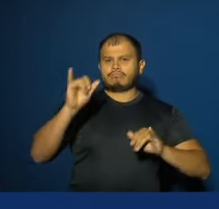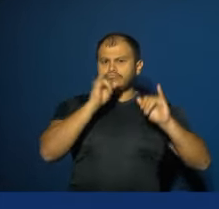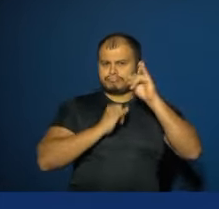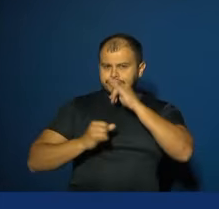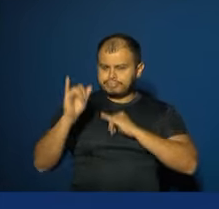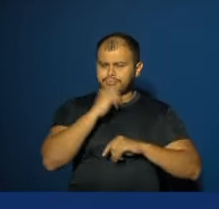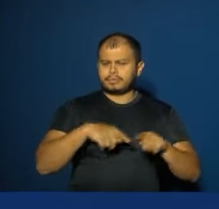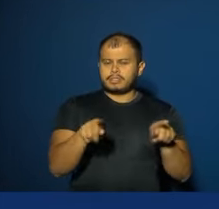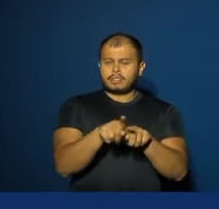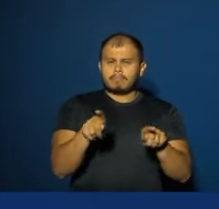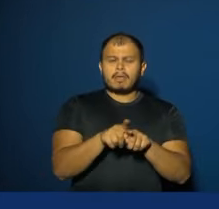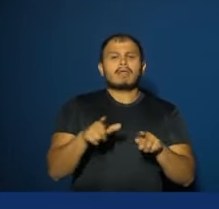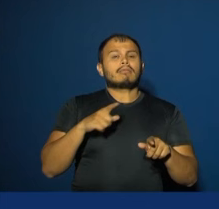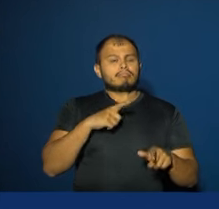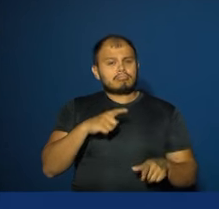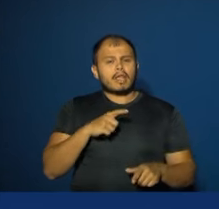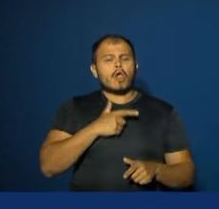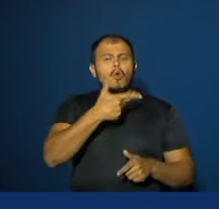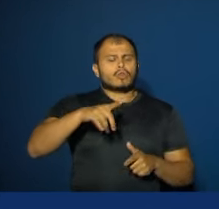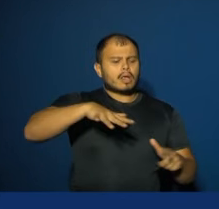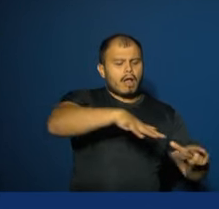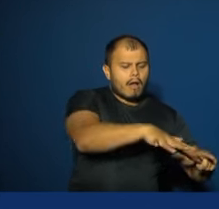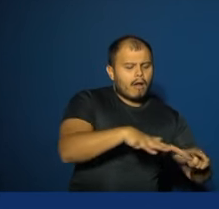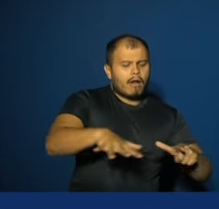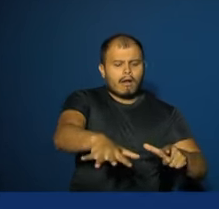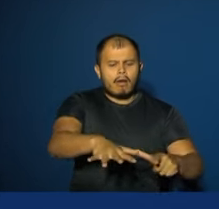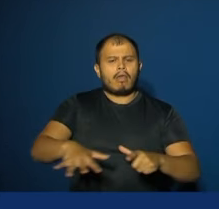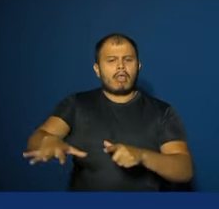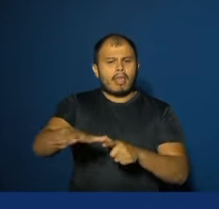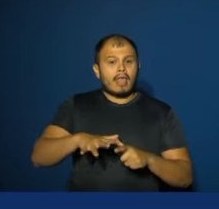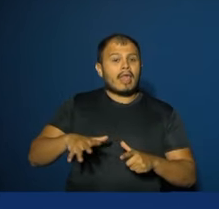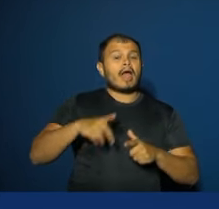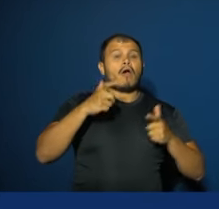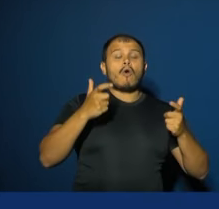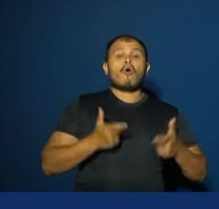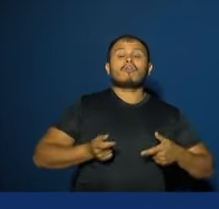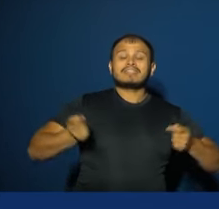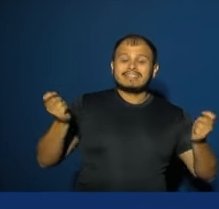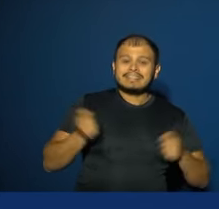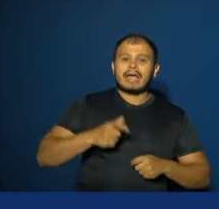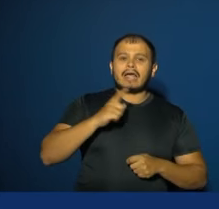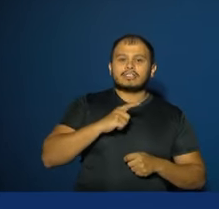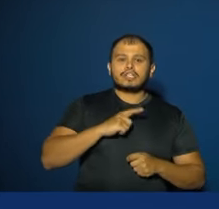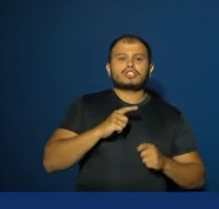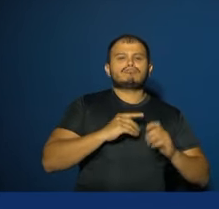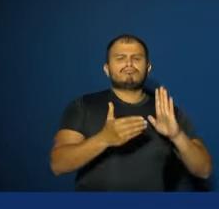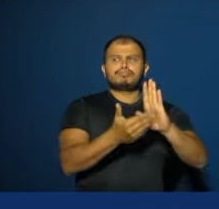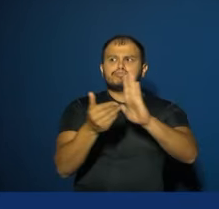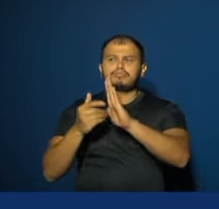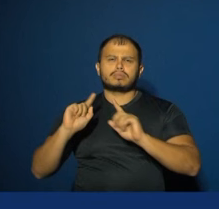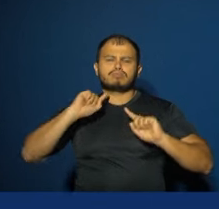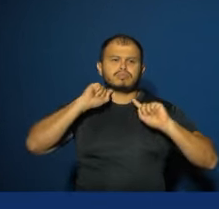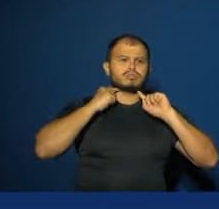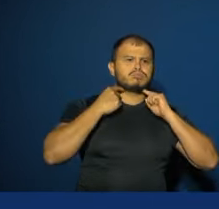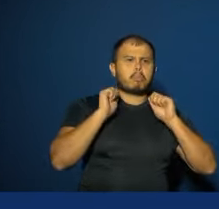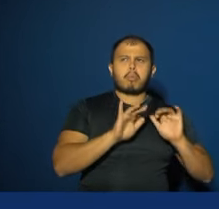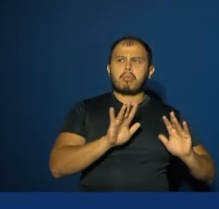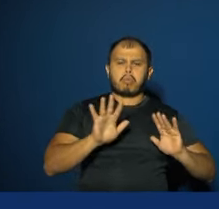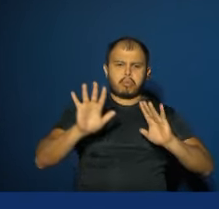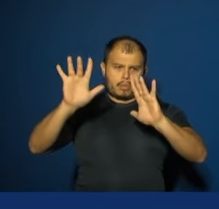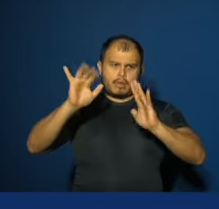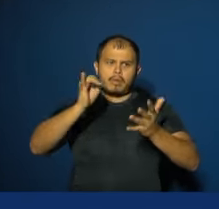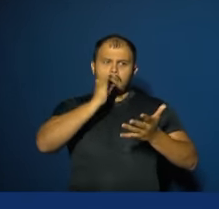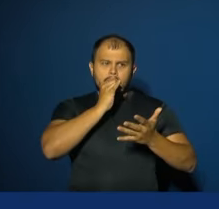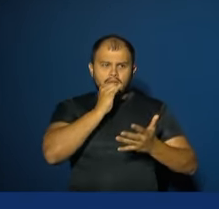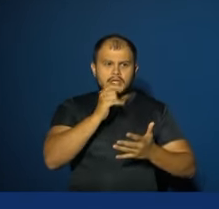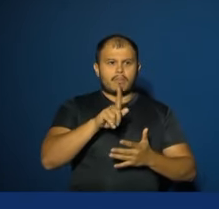atua não só na energia elétrica, mas em outros setores, onde nós estamos contribuindo com descarbonização, como fornecimento de gás para